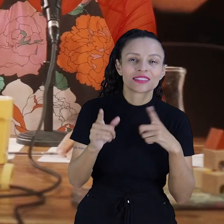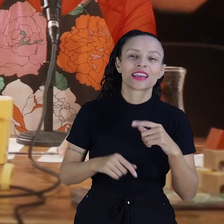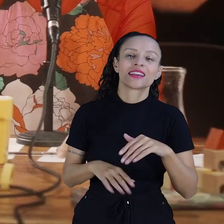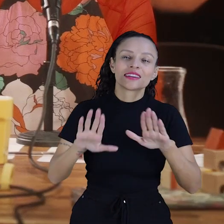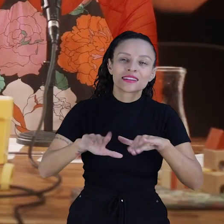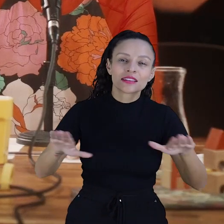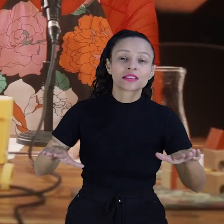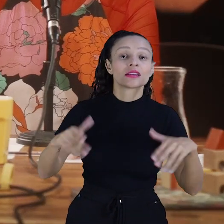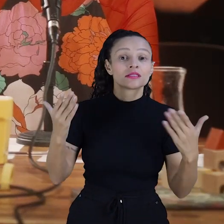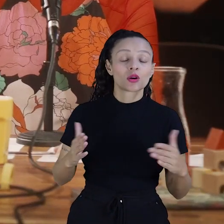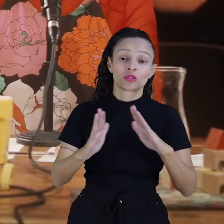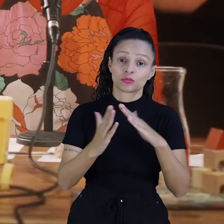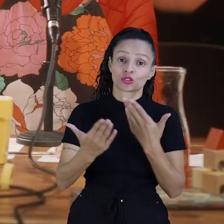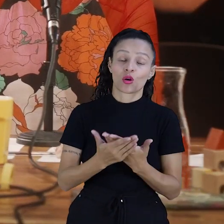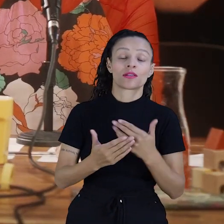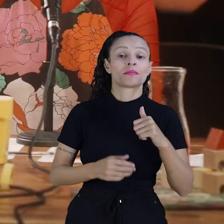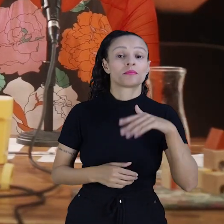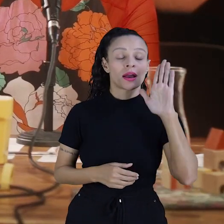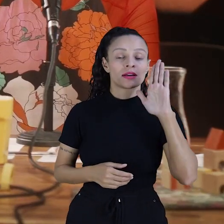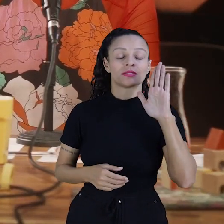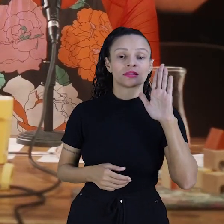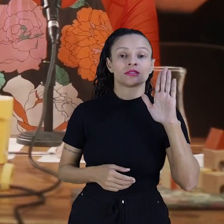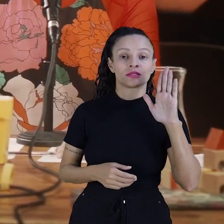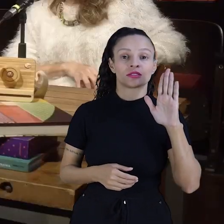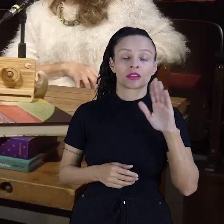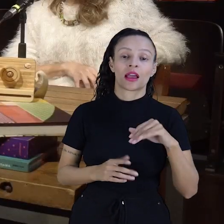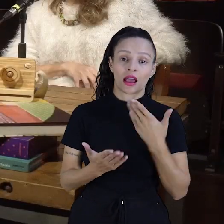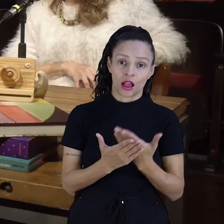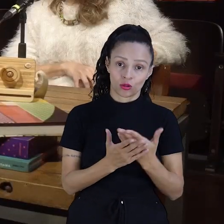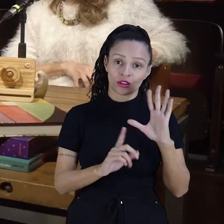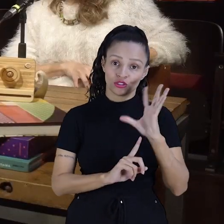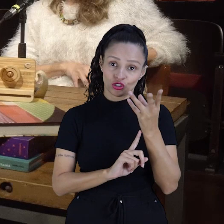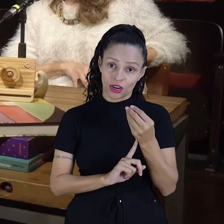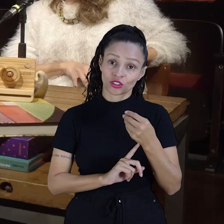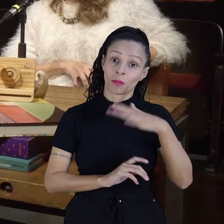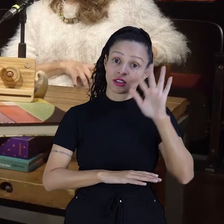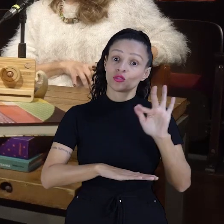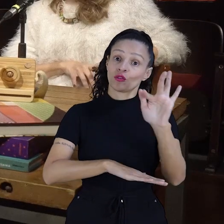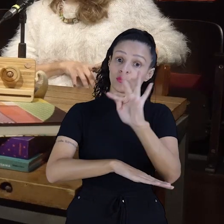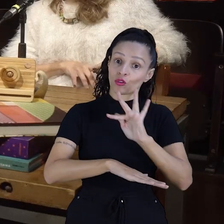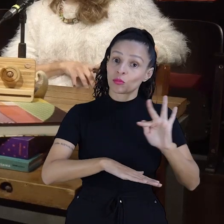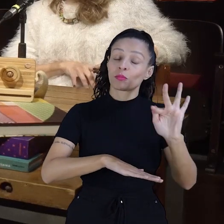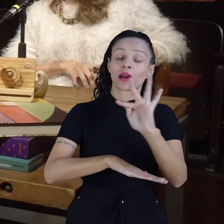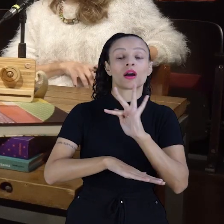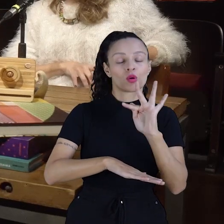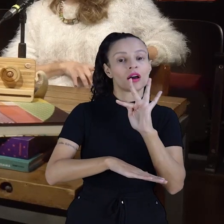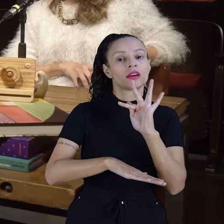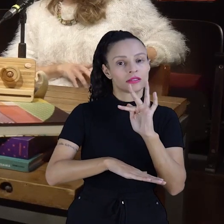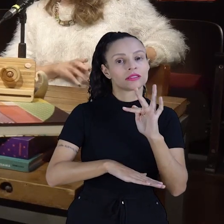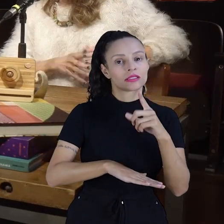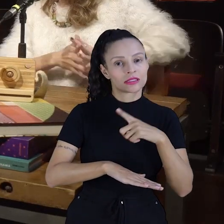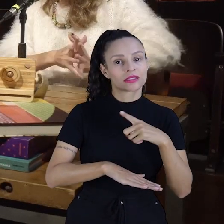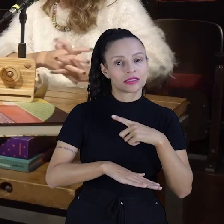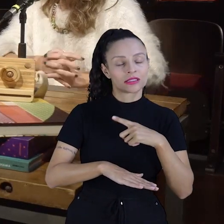porque tem aquelas crianças, né? Talvez numa escola mais... com uma aula de arte um pouco mais formalizada,